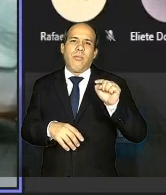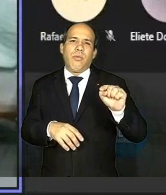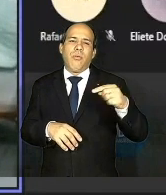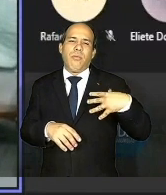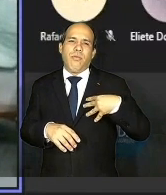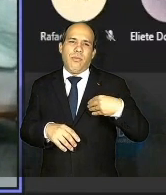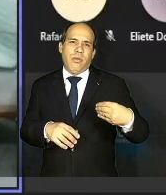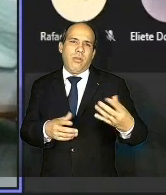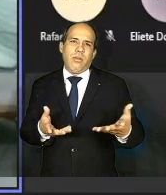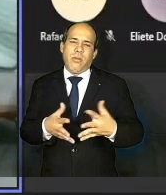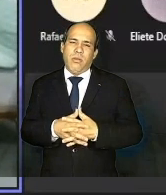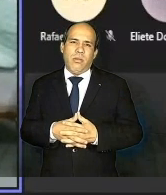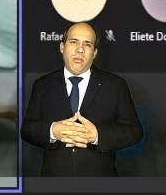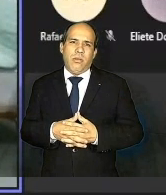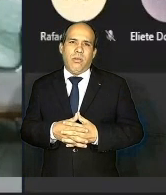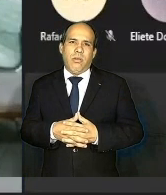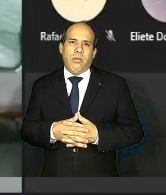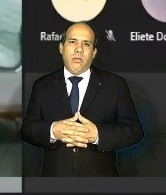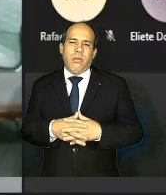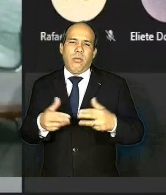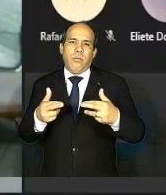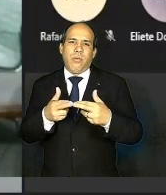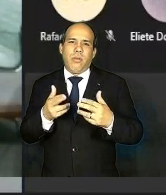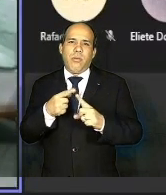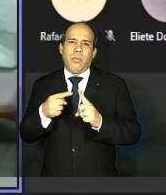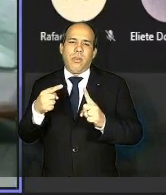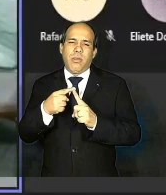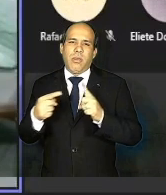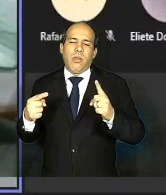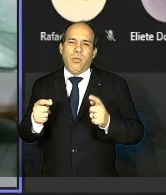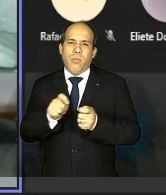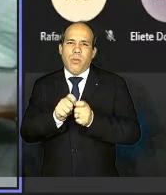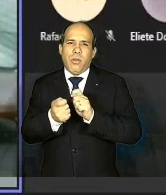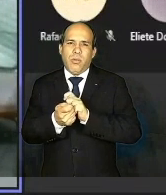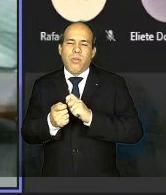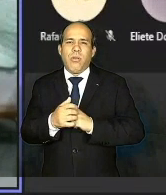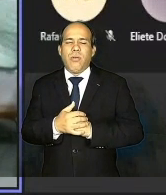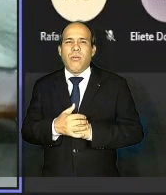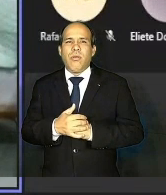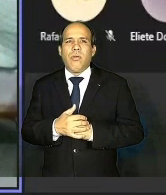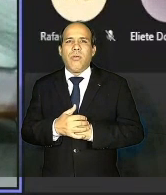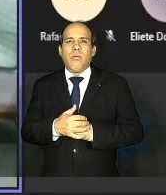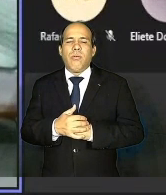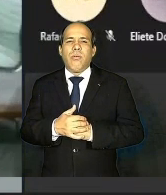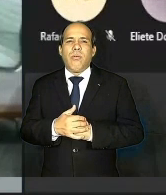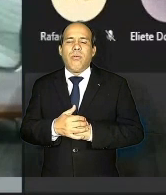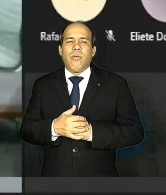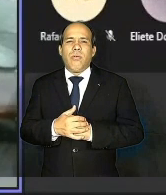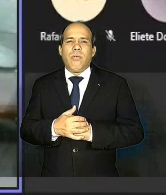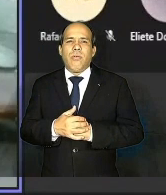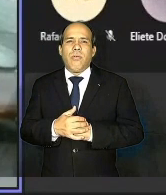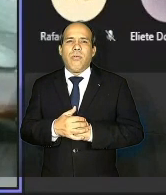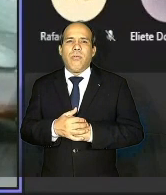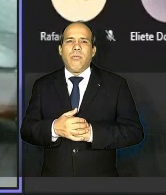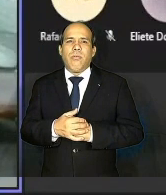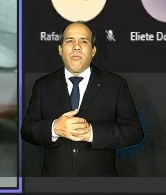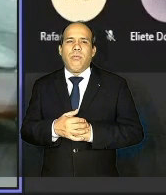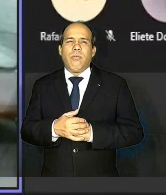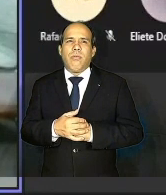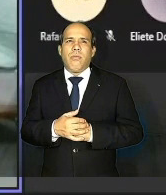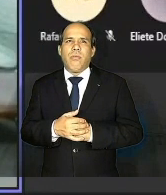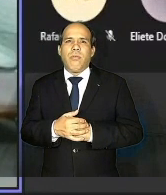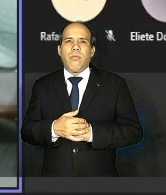a gente coloca pelo menos 60 para a filha, dá provimento parcial só para fazer essa adequação, e